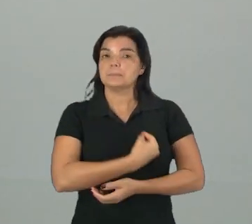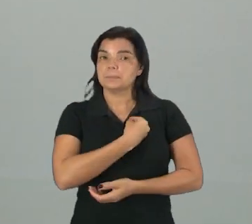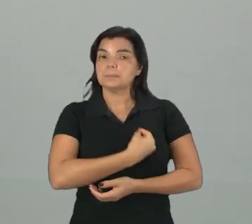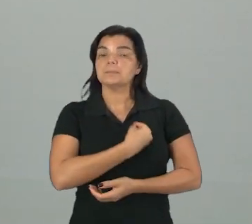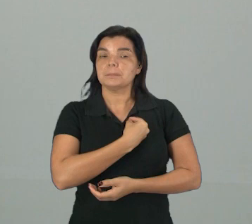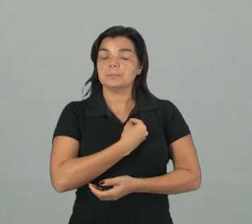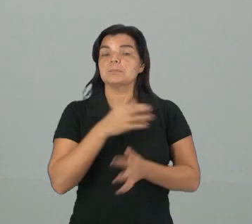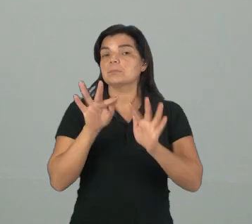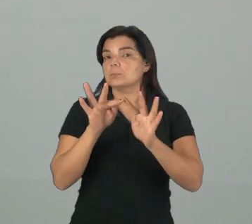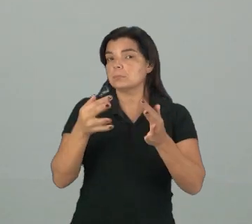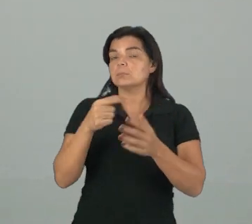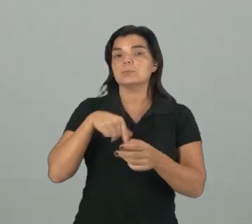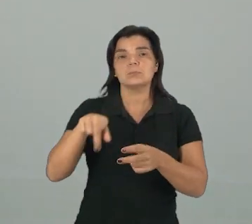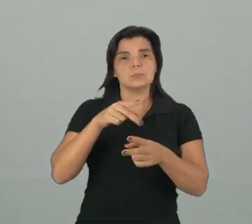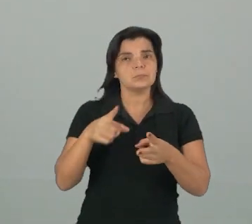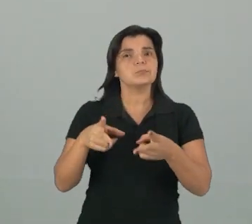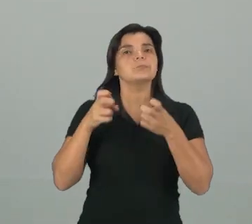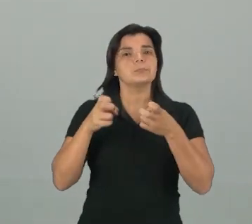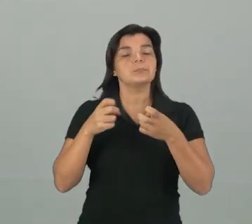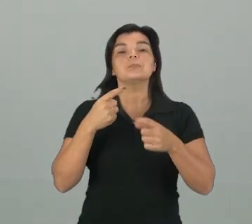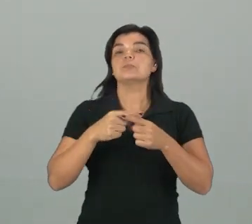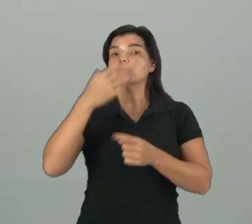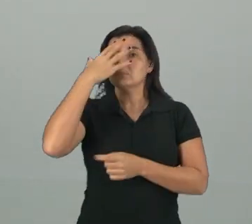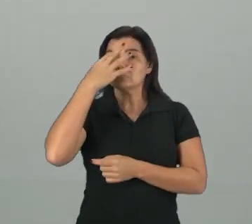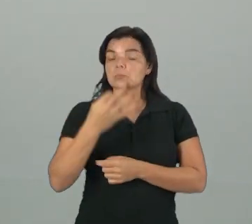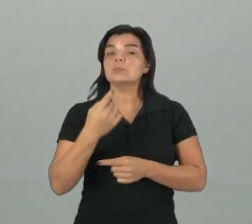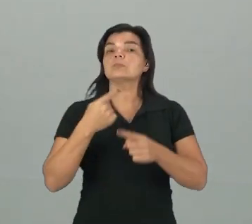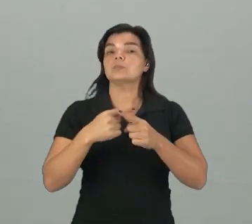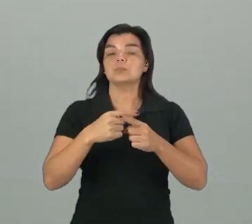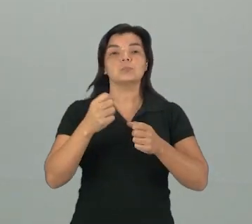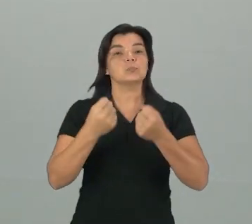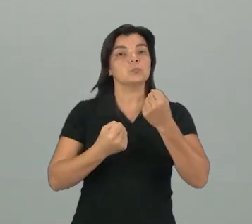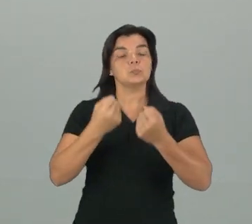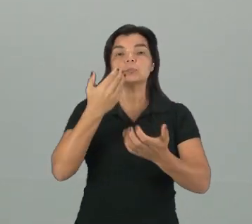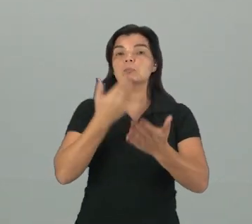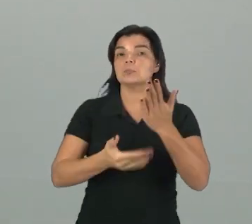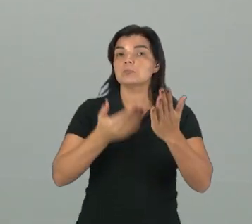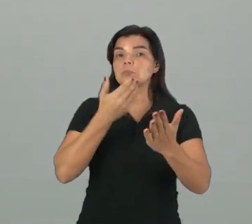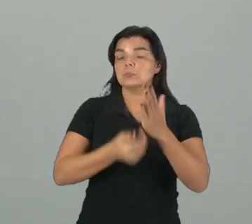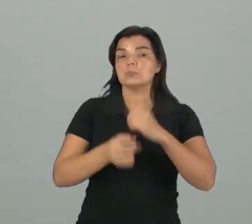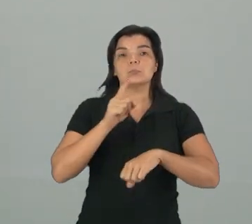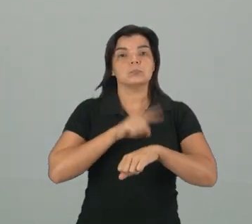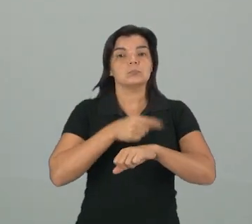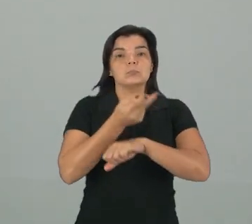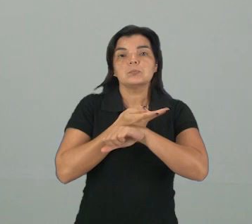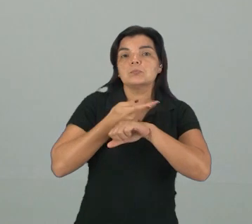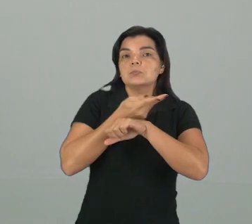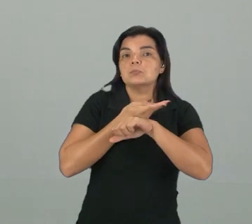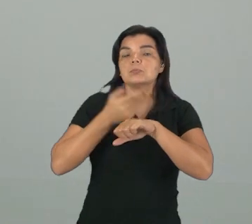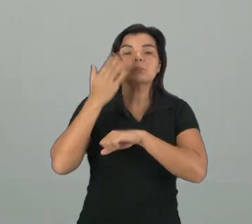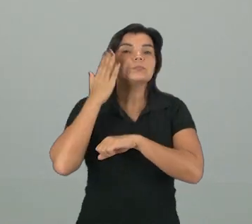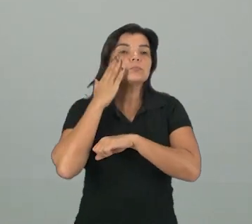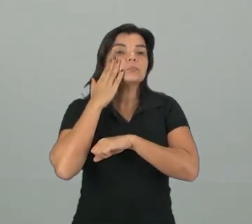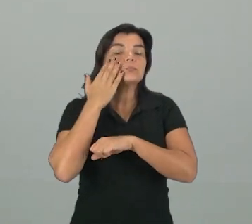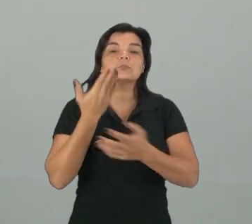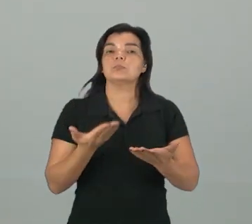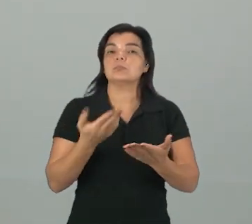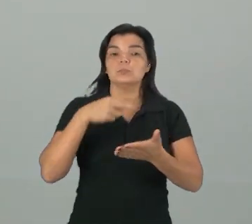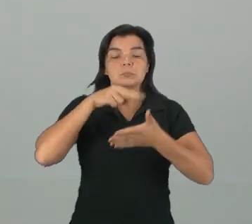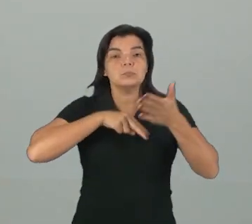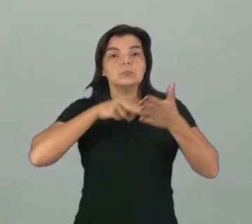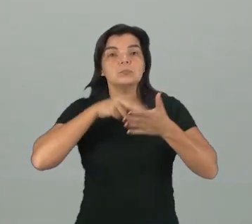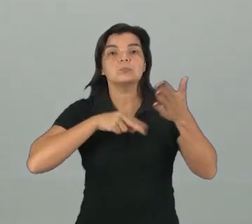forma sucinta, como nós percebemos ali, justamente para que o motorista não perca tanto tempo procurando entender, procurando